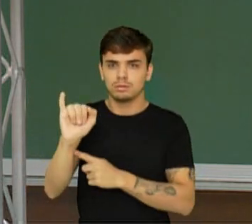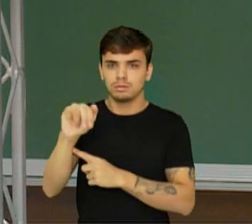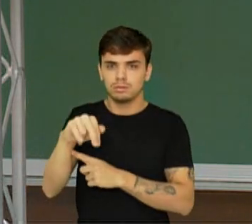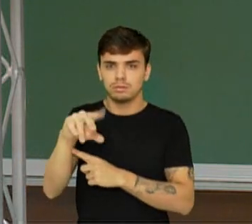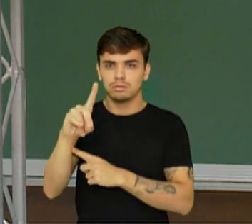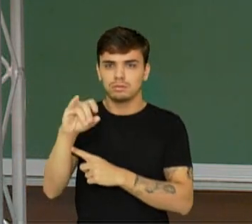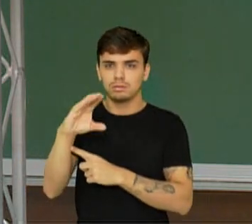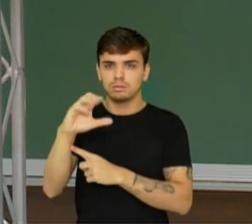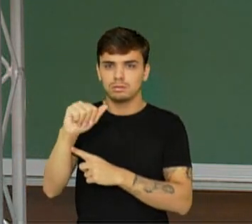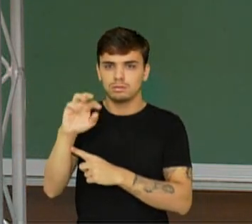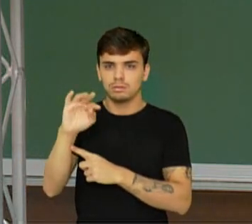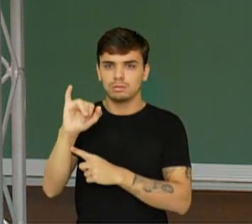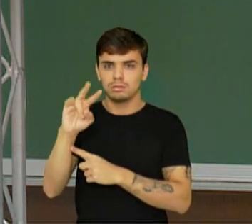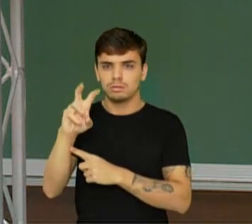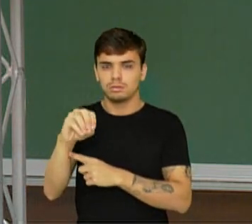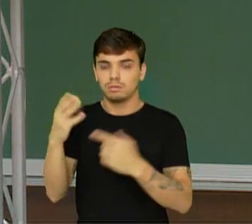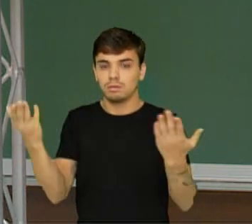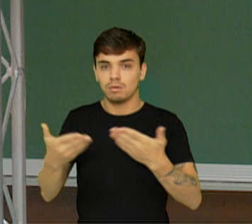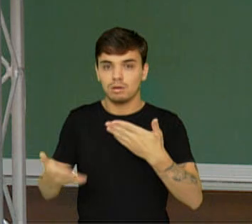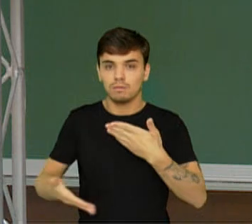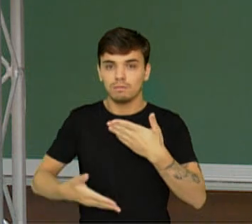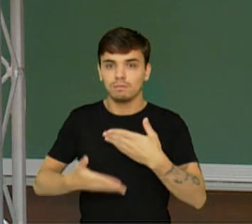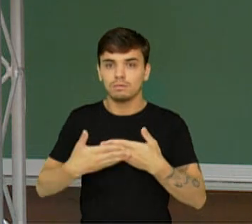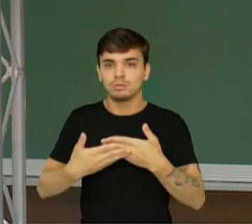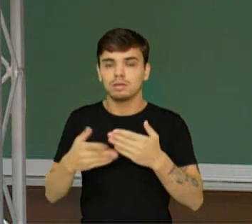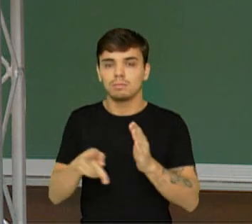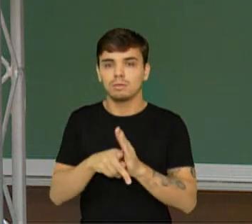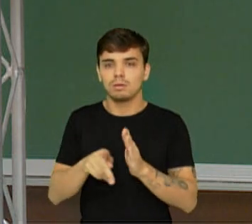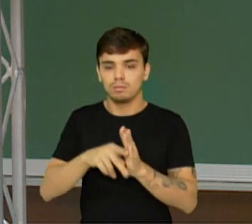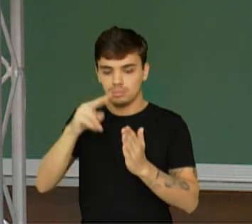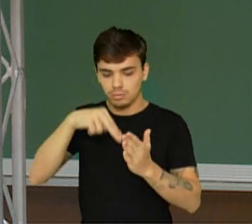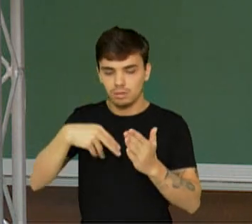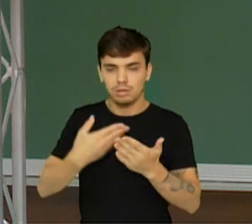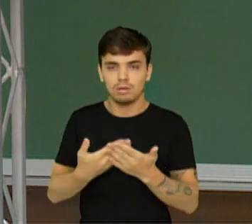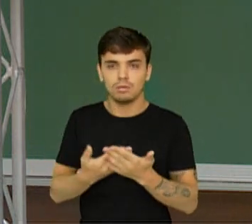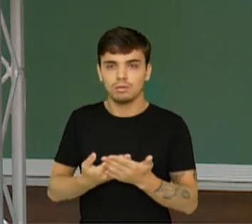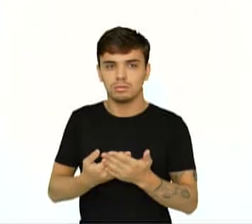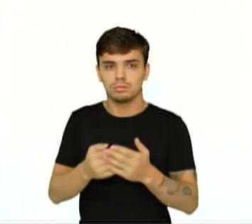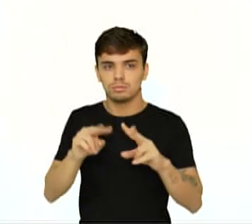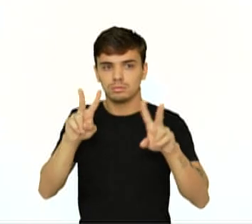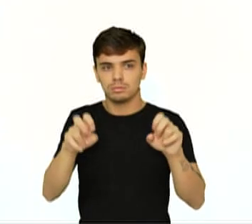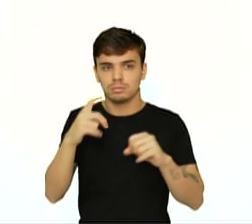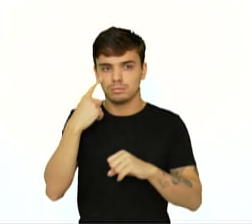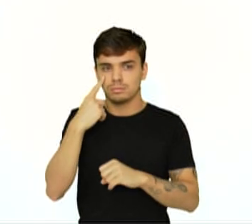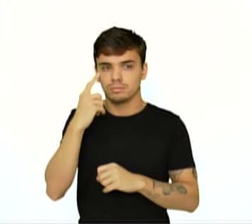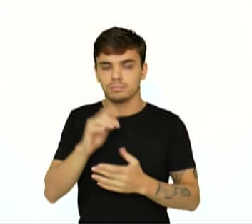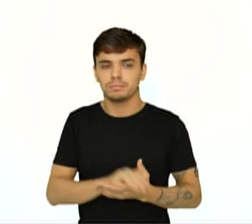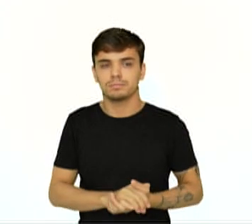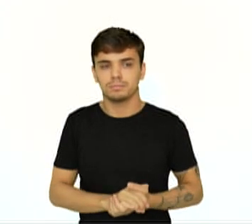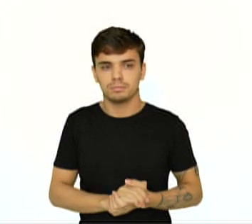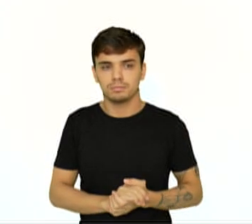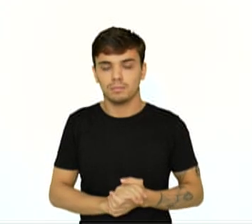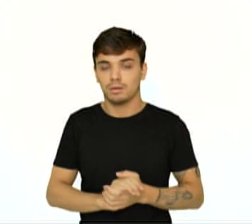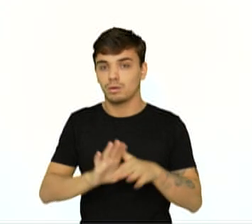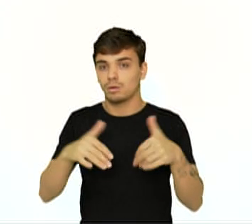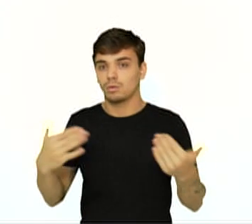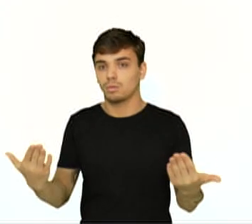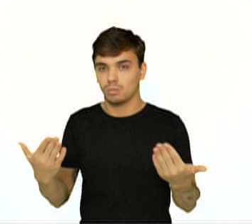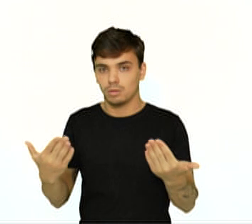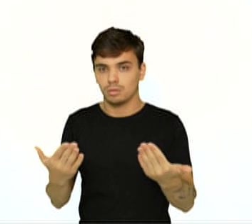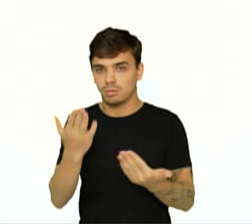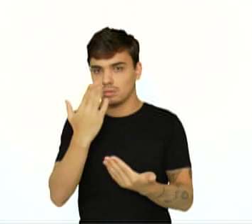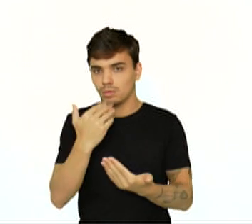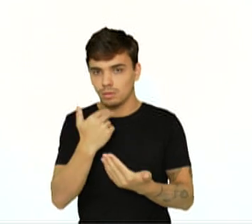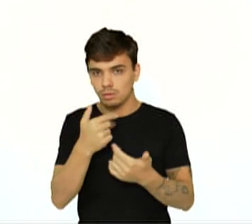indicativo. Para encerrar a nossa aula, vamos fazer a leitura desse provérbio. Quando a alimentação es mala,